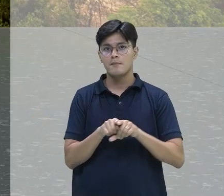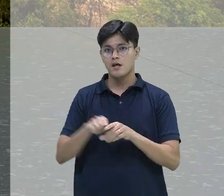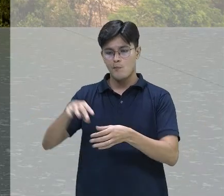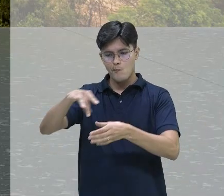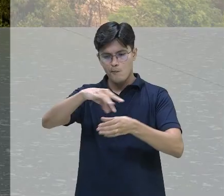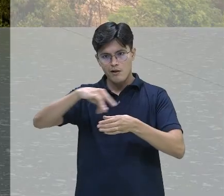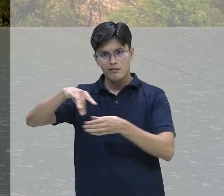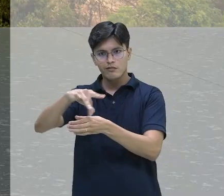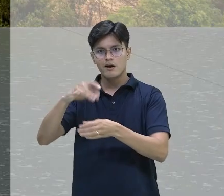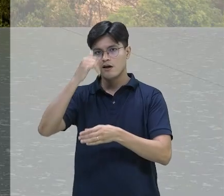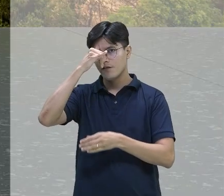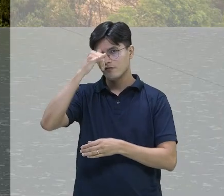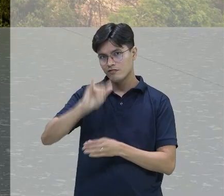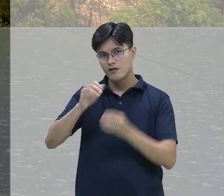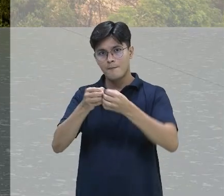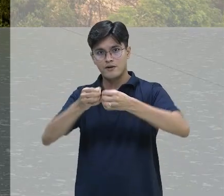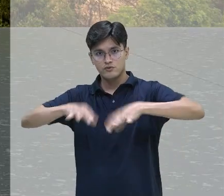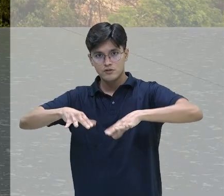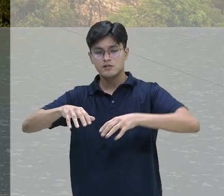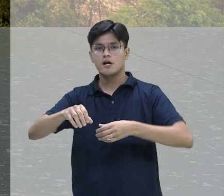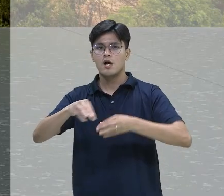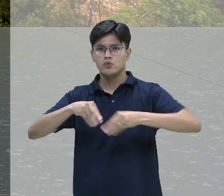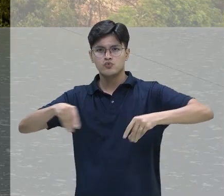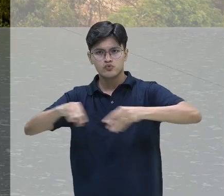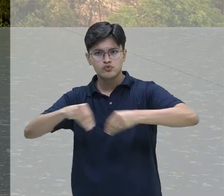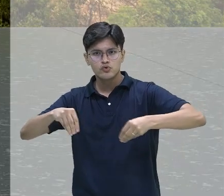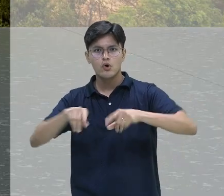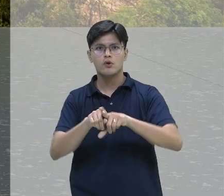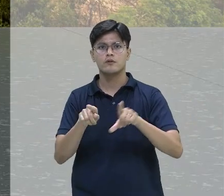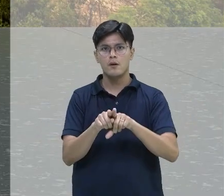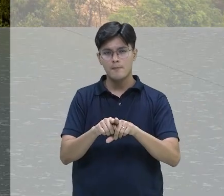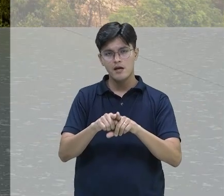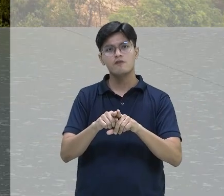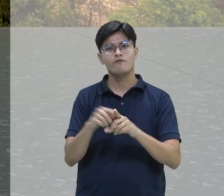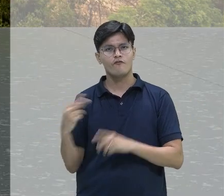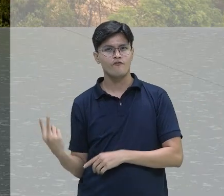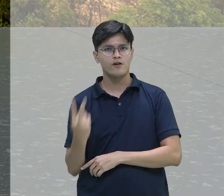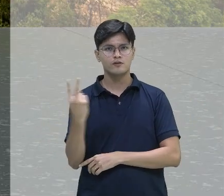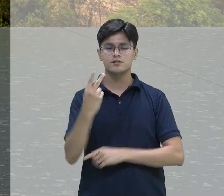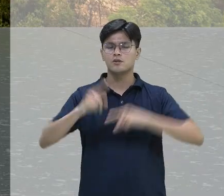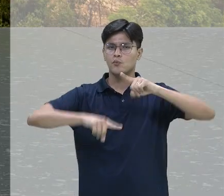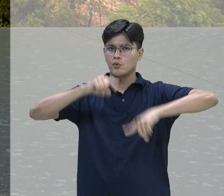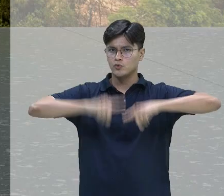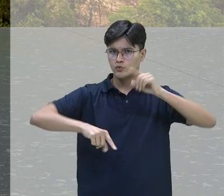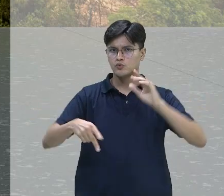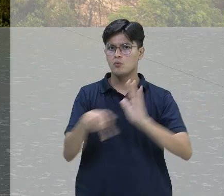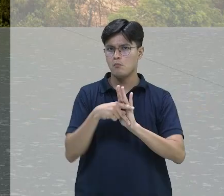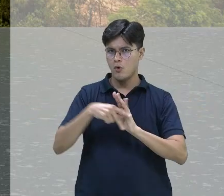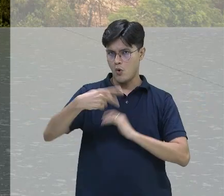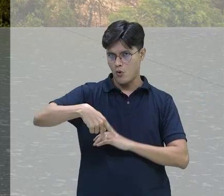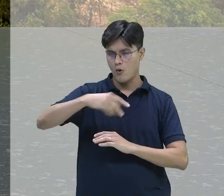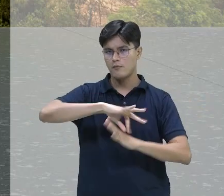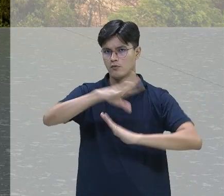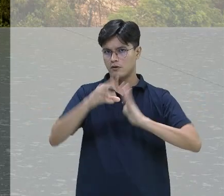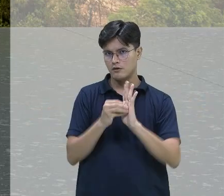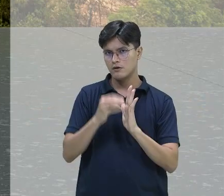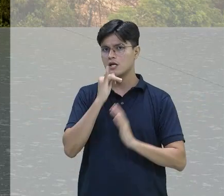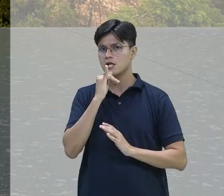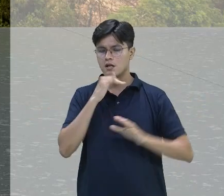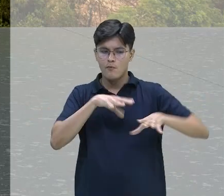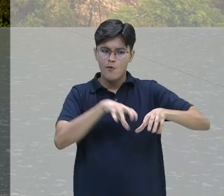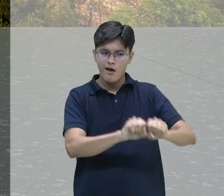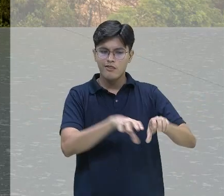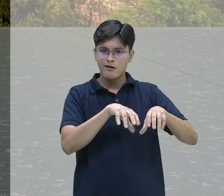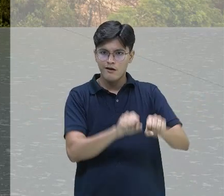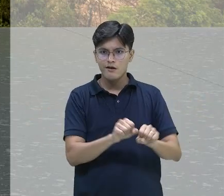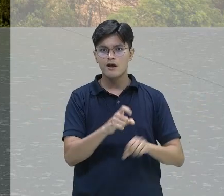desmatar, valorizando os produtos locais, como a açaí, a castanha, que é muito forte aqui na nossa região, né, professora? Exatamente. E gerar